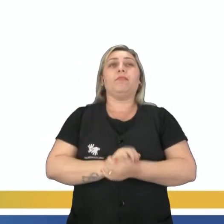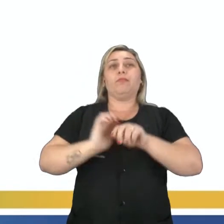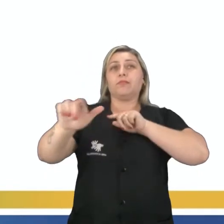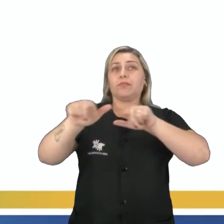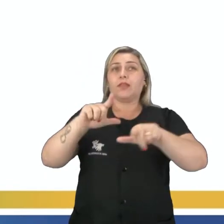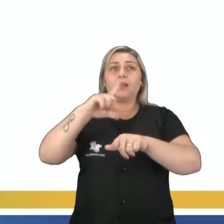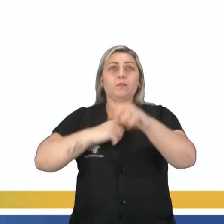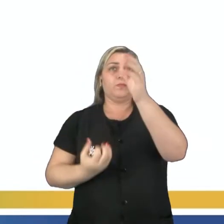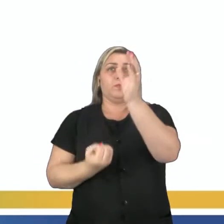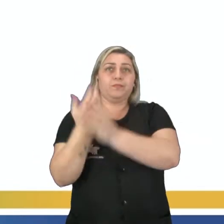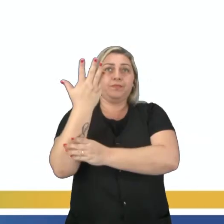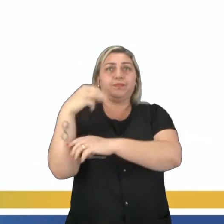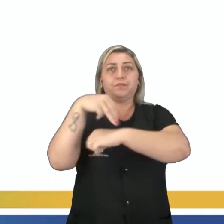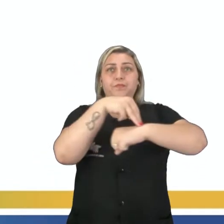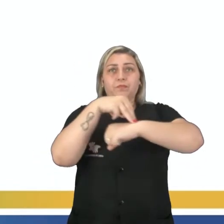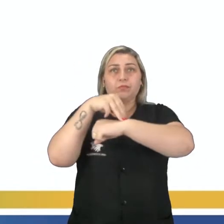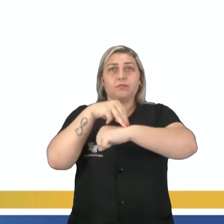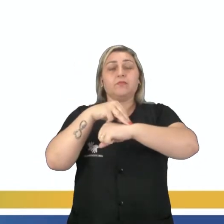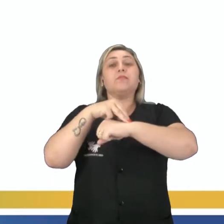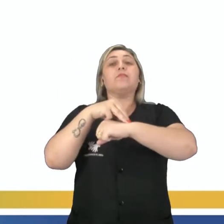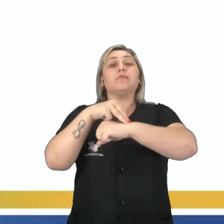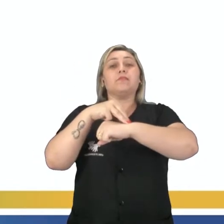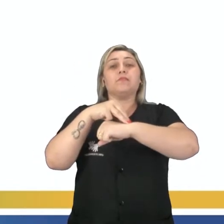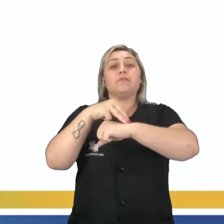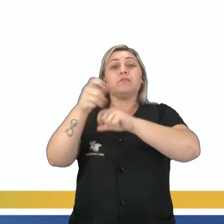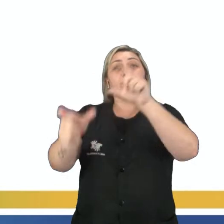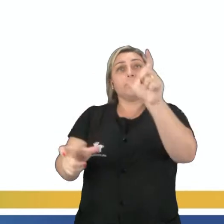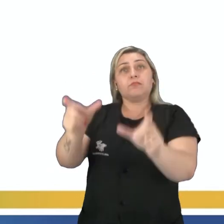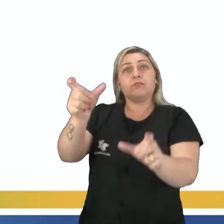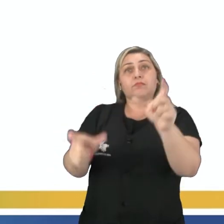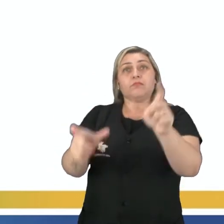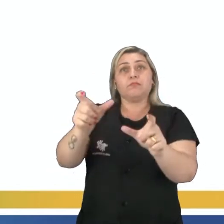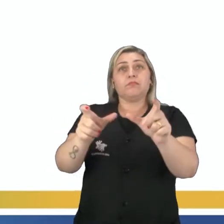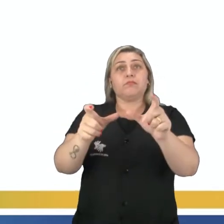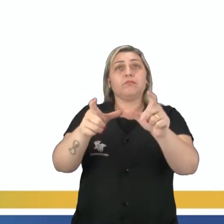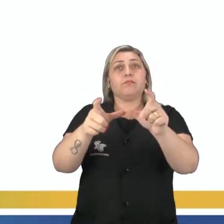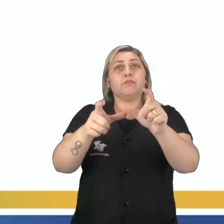O trabalho teve sua origem no momento em que o ser humano